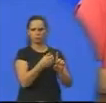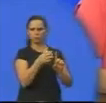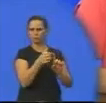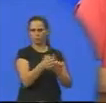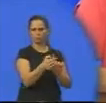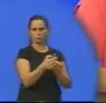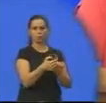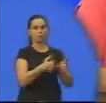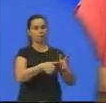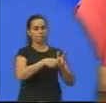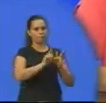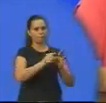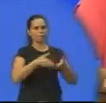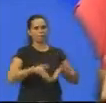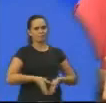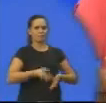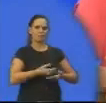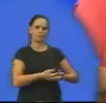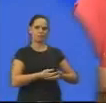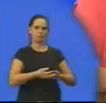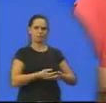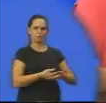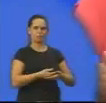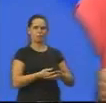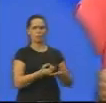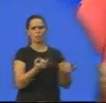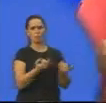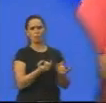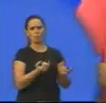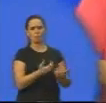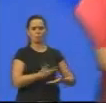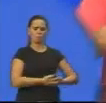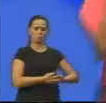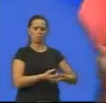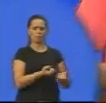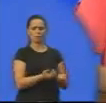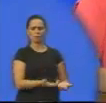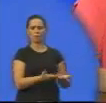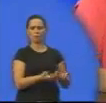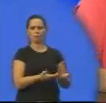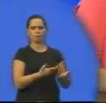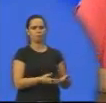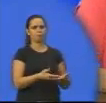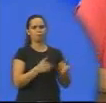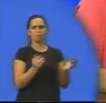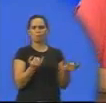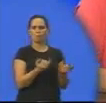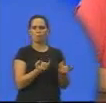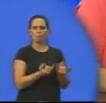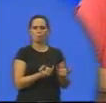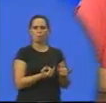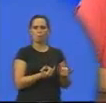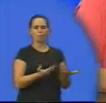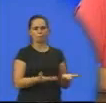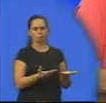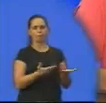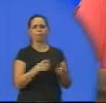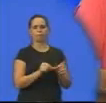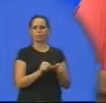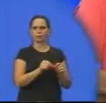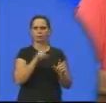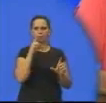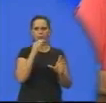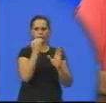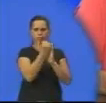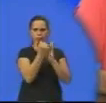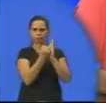38 semanas. Baixo peso, o bebê que nasce com peso abaixo do esperado, da tabela,